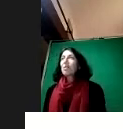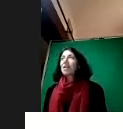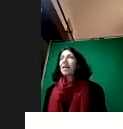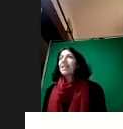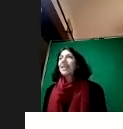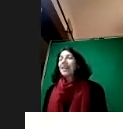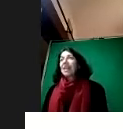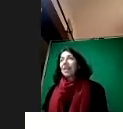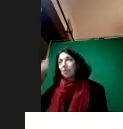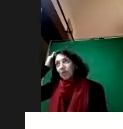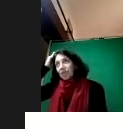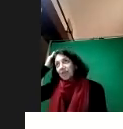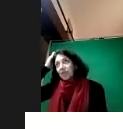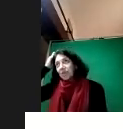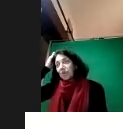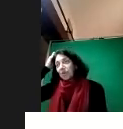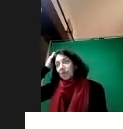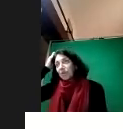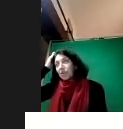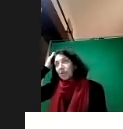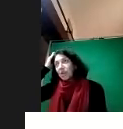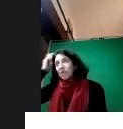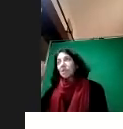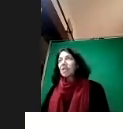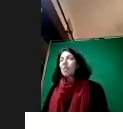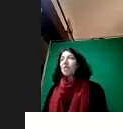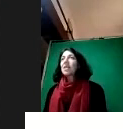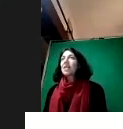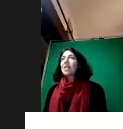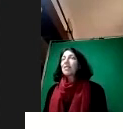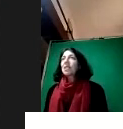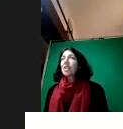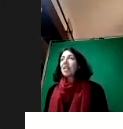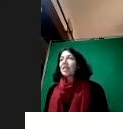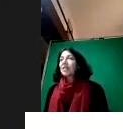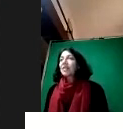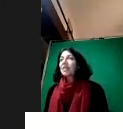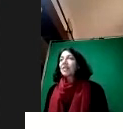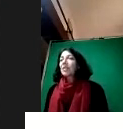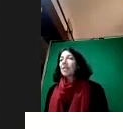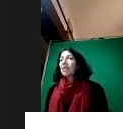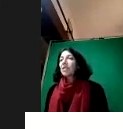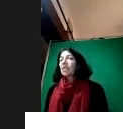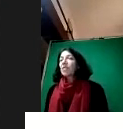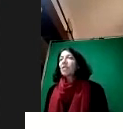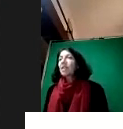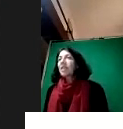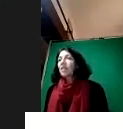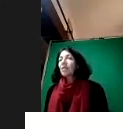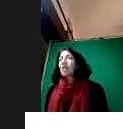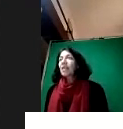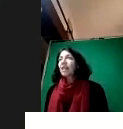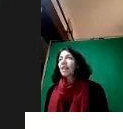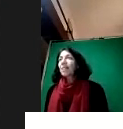é suposto sequer se poder vir a ser visitável de uma maneira fácil pelo público, portanto seria